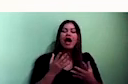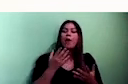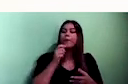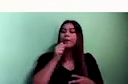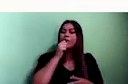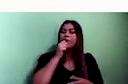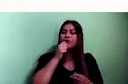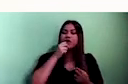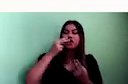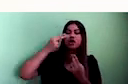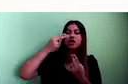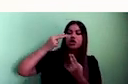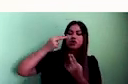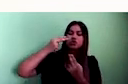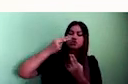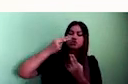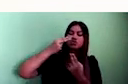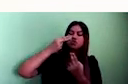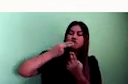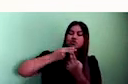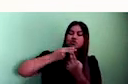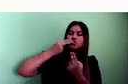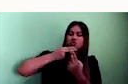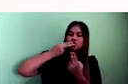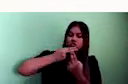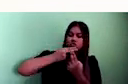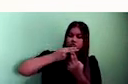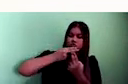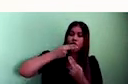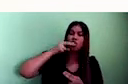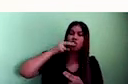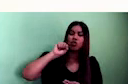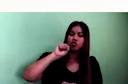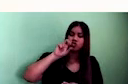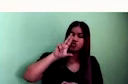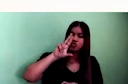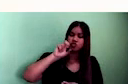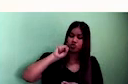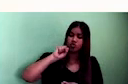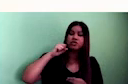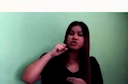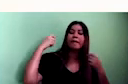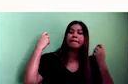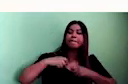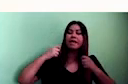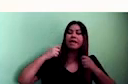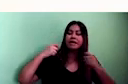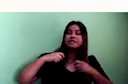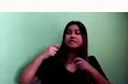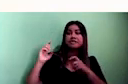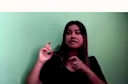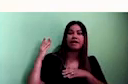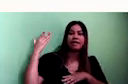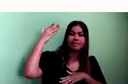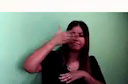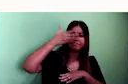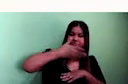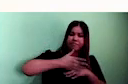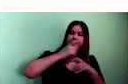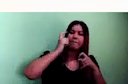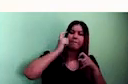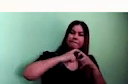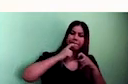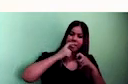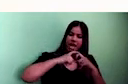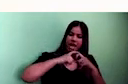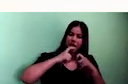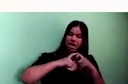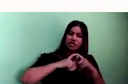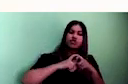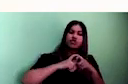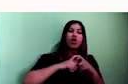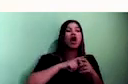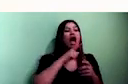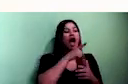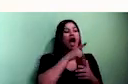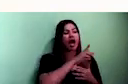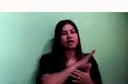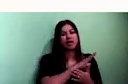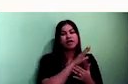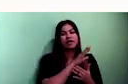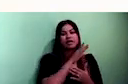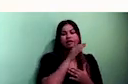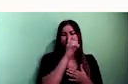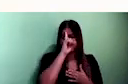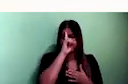passar pelo clínico e ele vai te encaminhar, né? Mas é possível ir hoje pelo SUS em